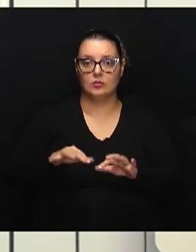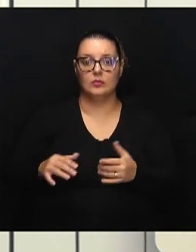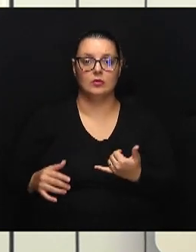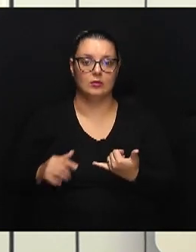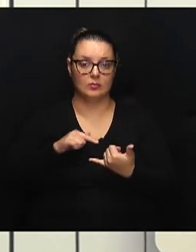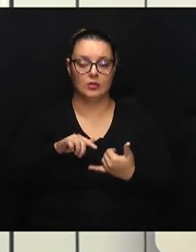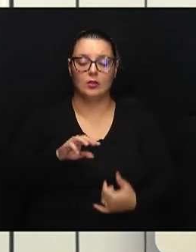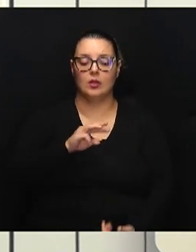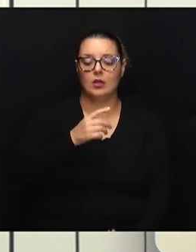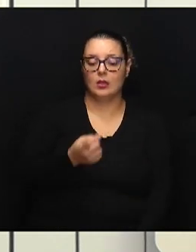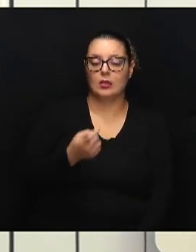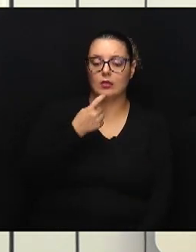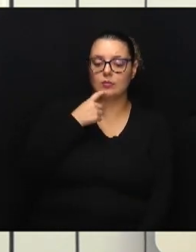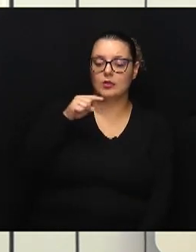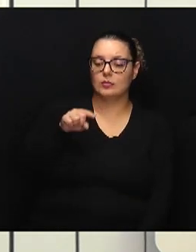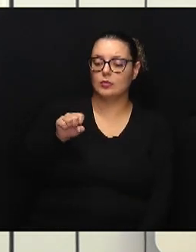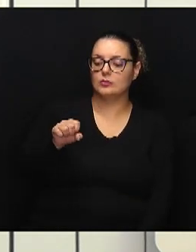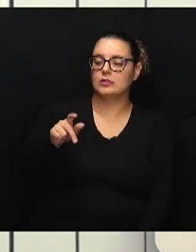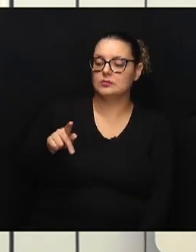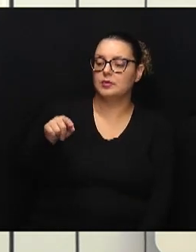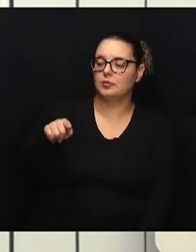celular,